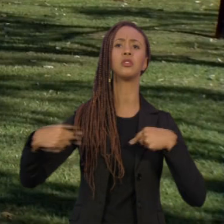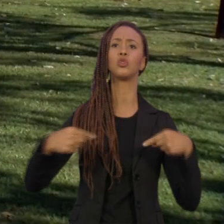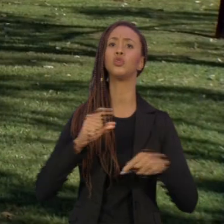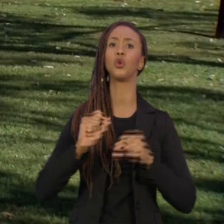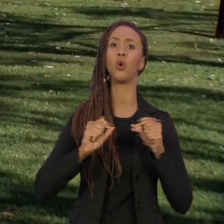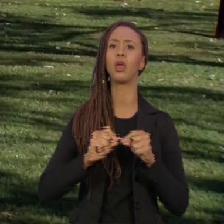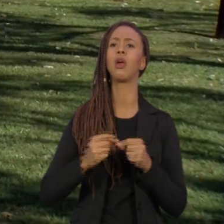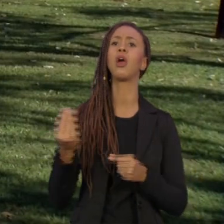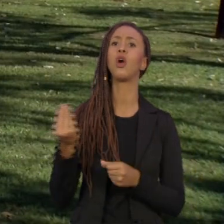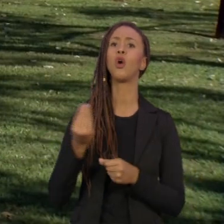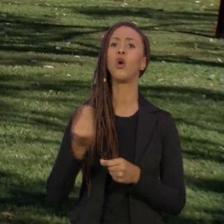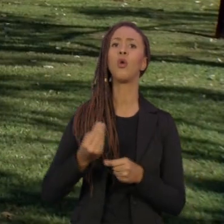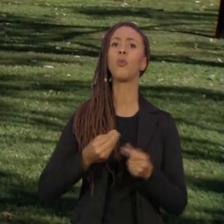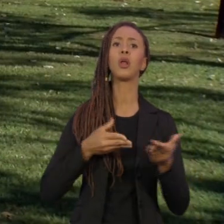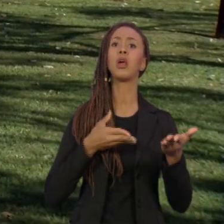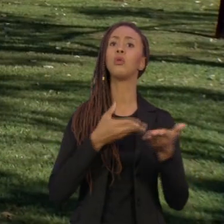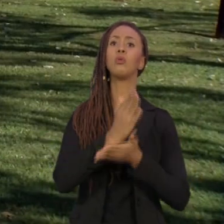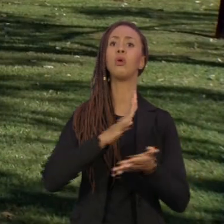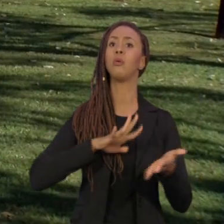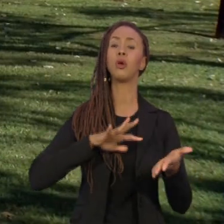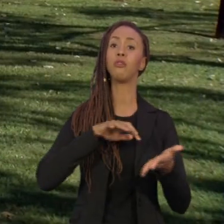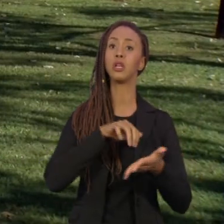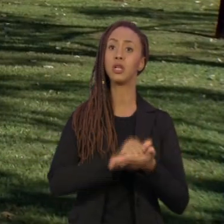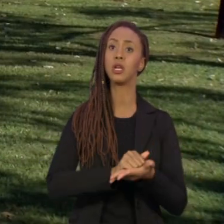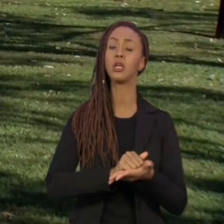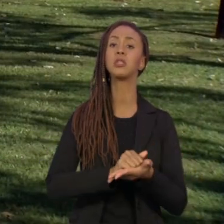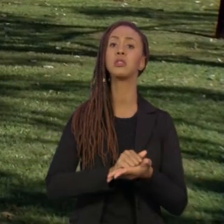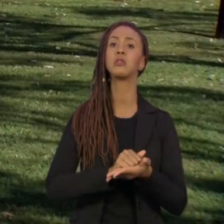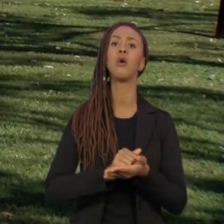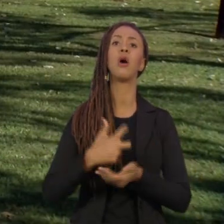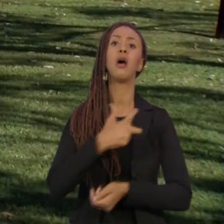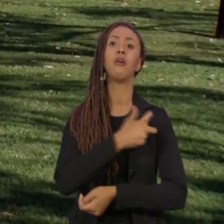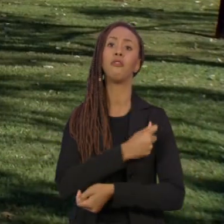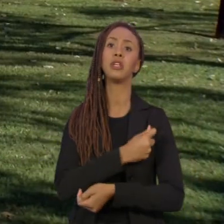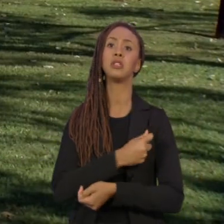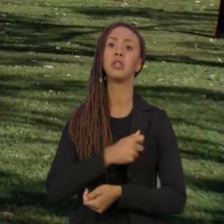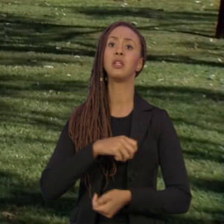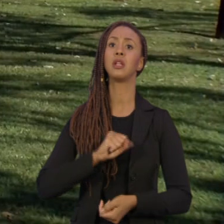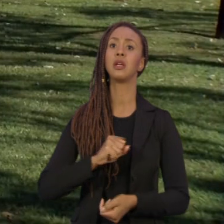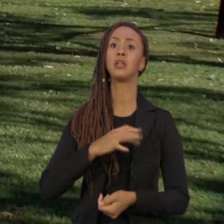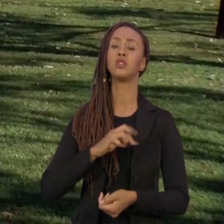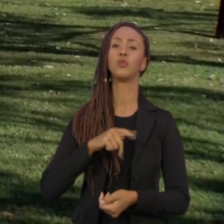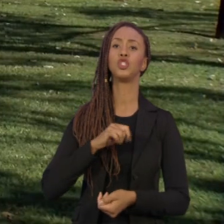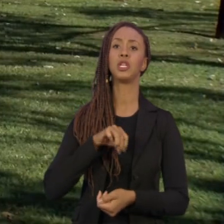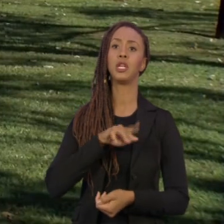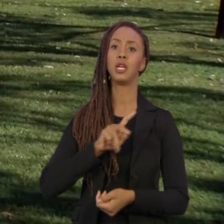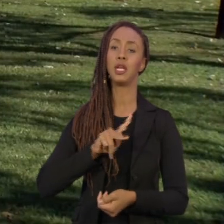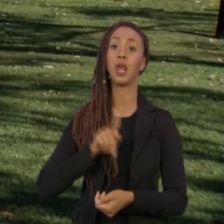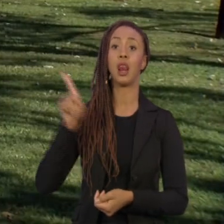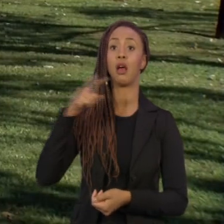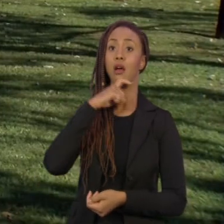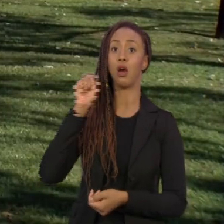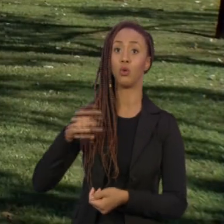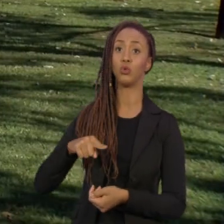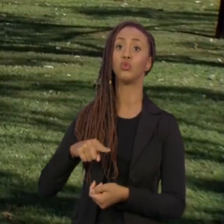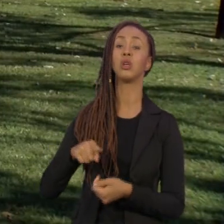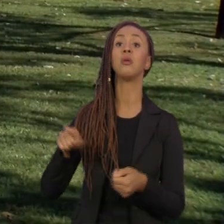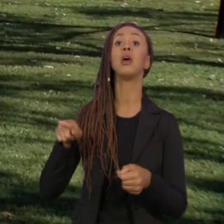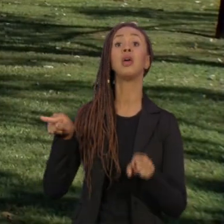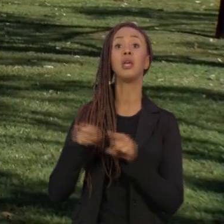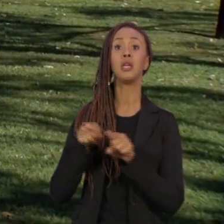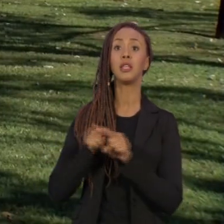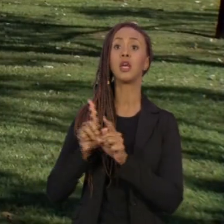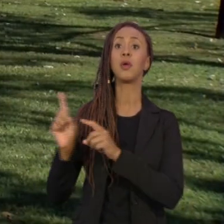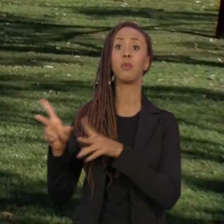da falta de aprovação do registro da vacina Sputnik V, criada pelo Instituto Gamaleya da Rússia e comercializada